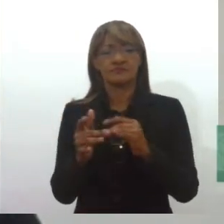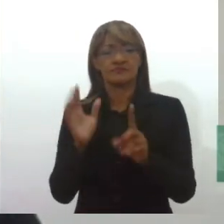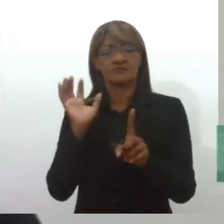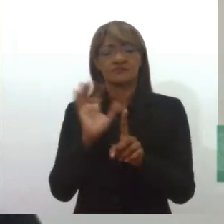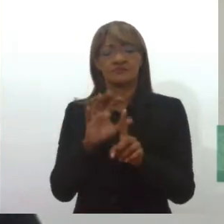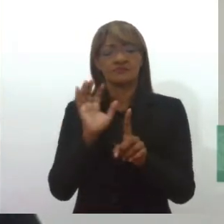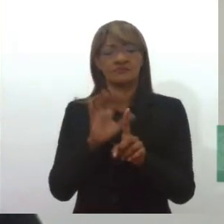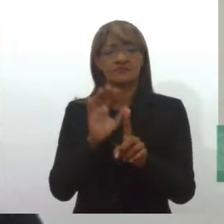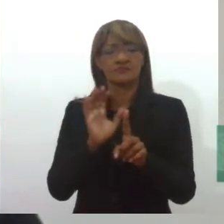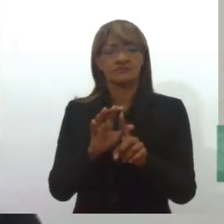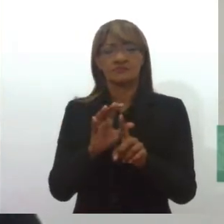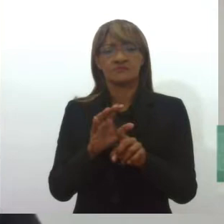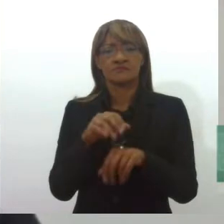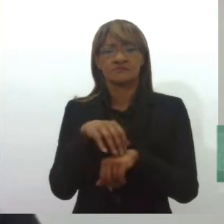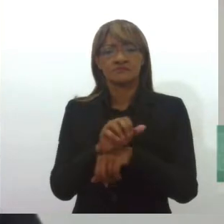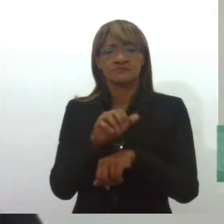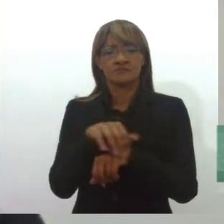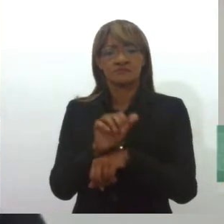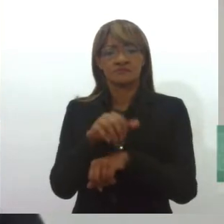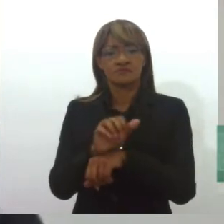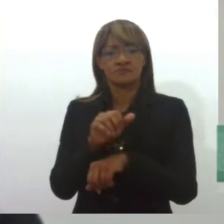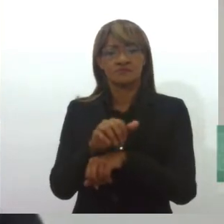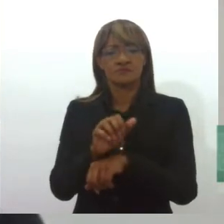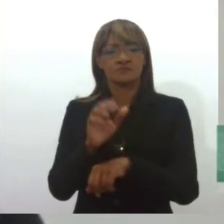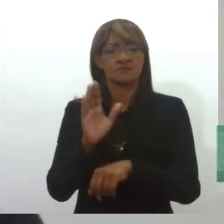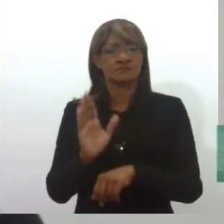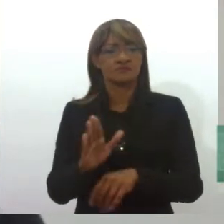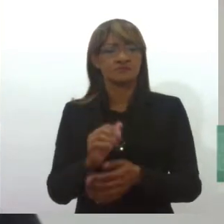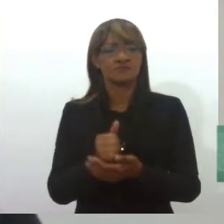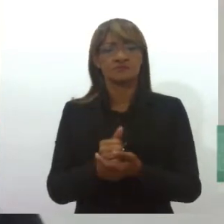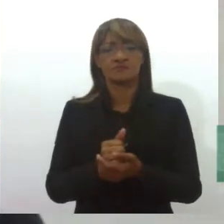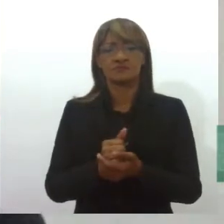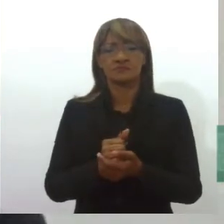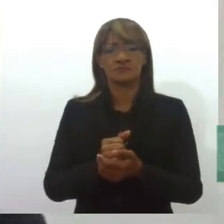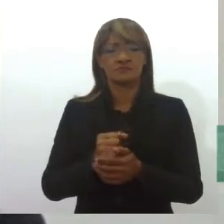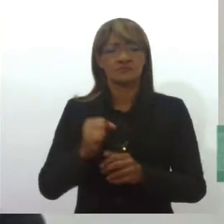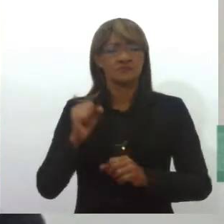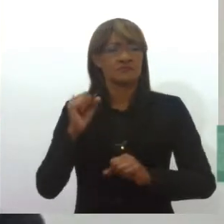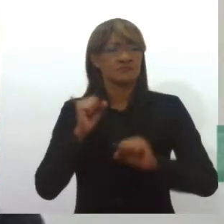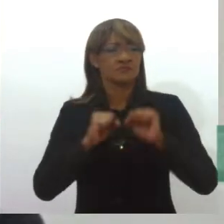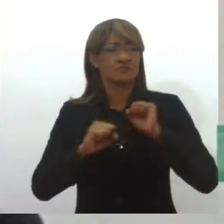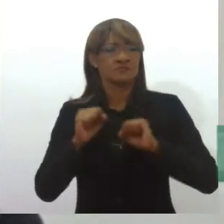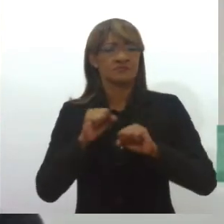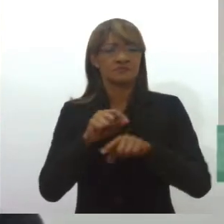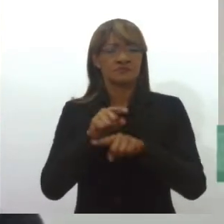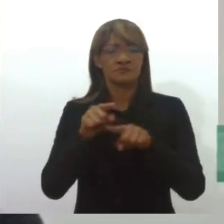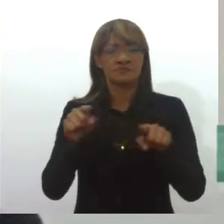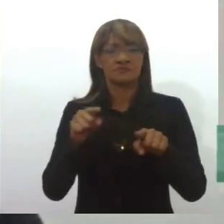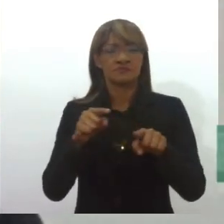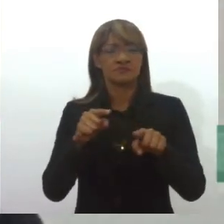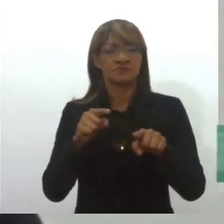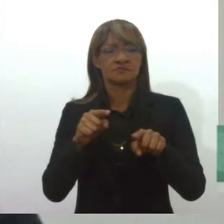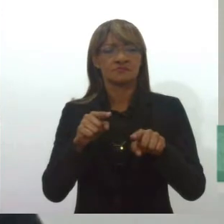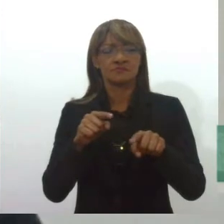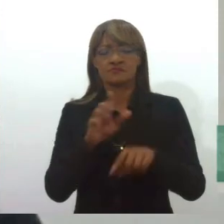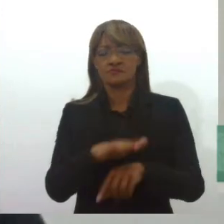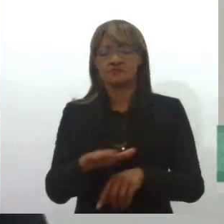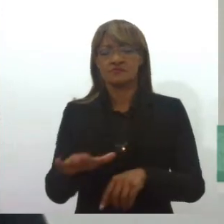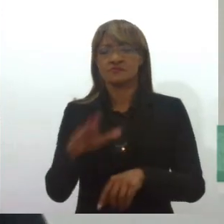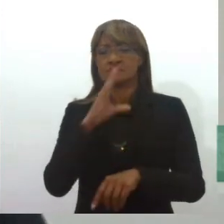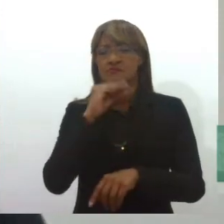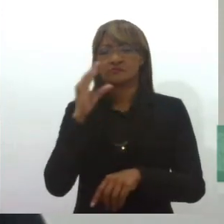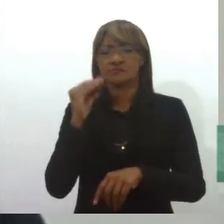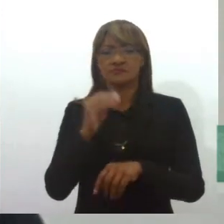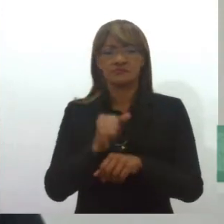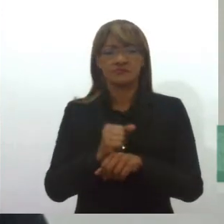praticar atos sexuais para satisfazer esse desejo doentio dele de prazer sexual com criança e adolescente.